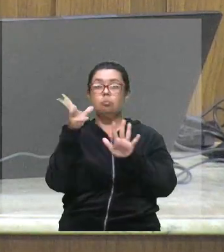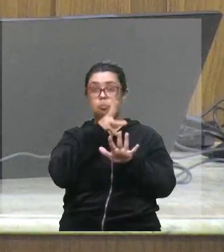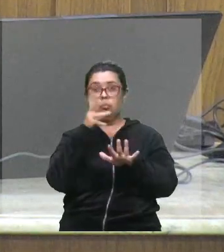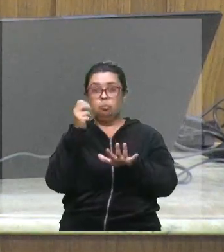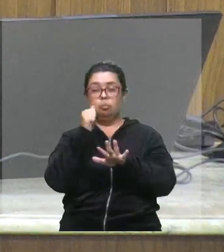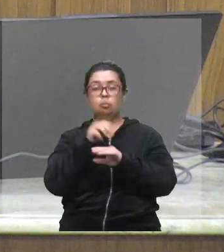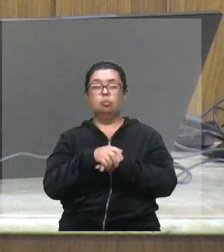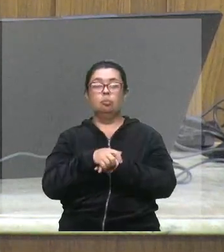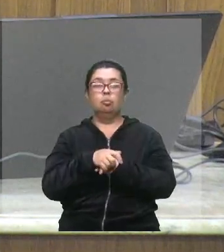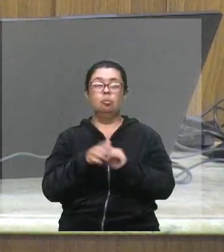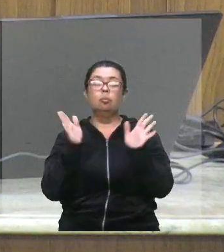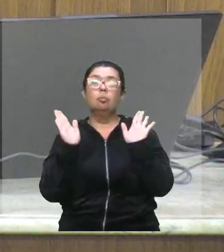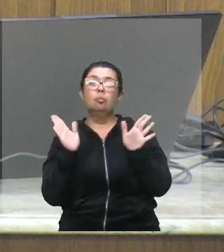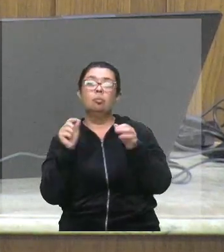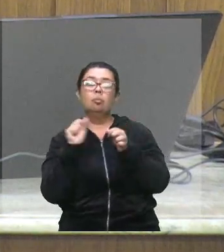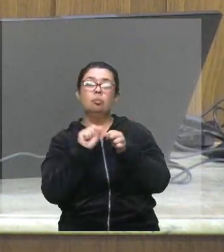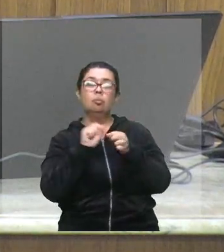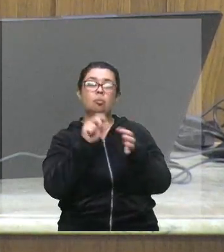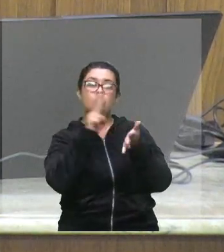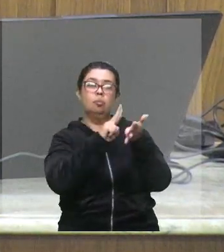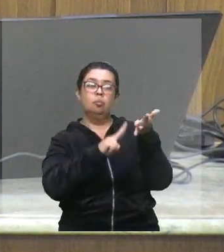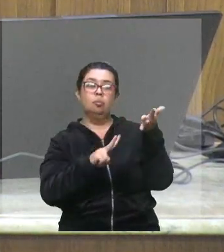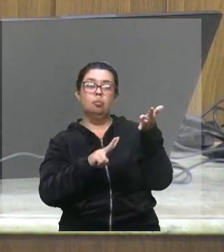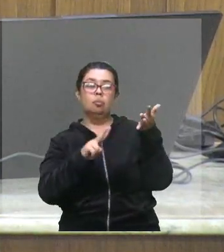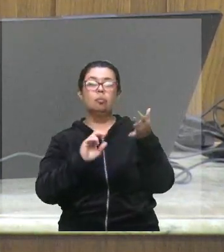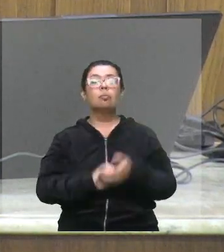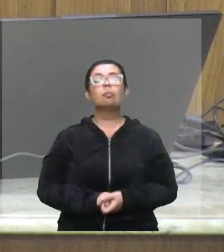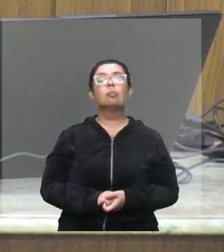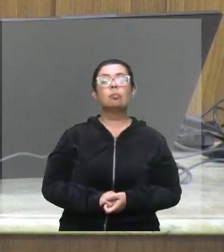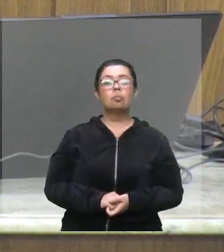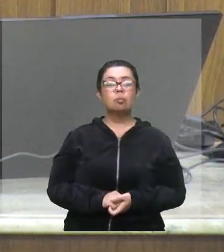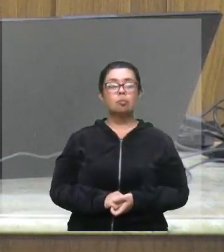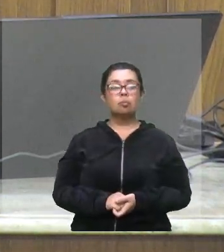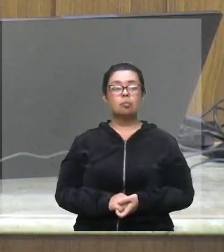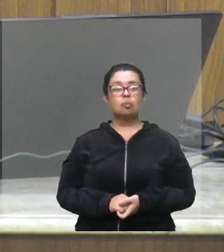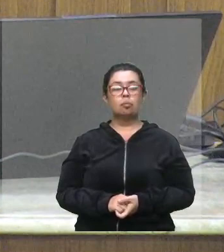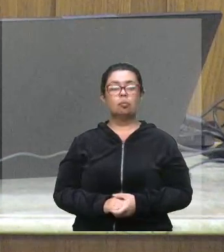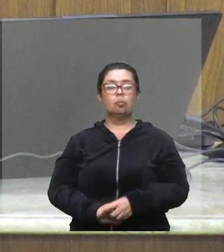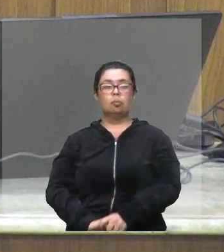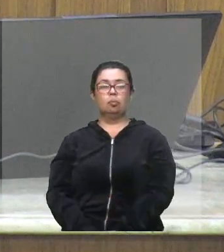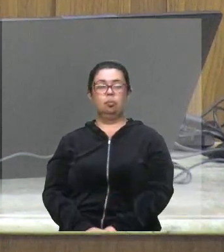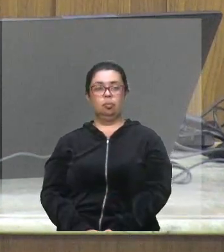urgência, eu solicito ao primeiro secretário que proceda à leitura.